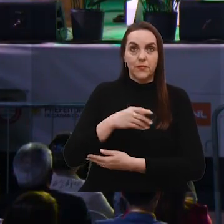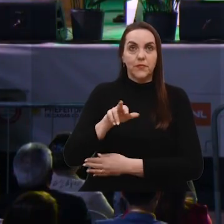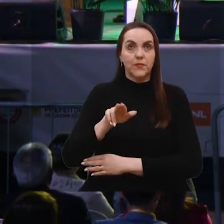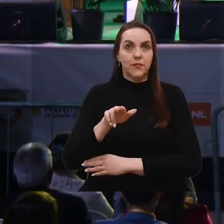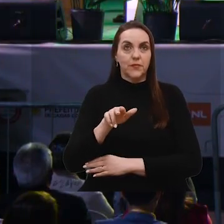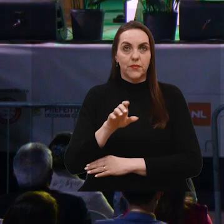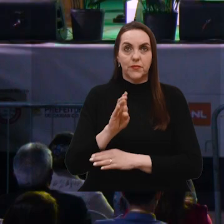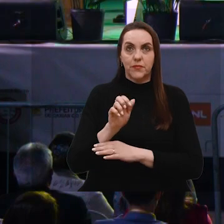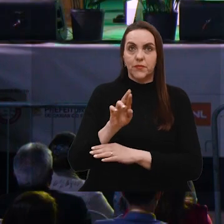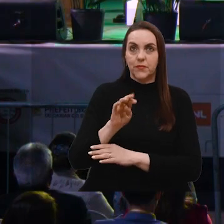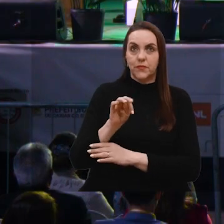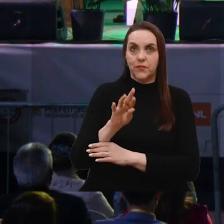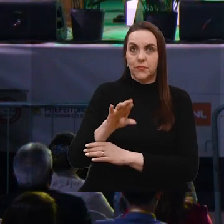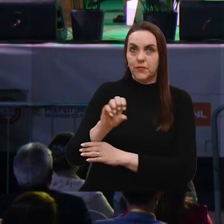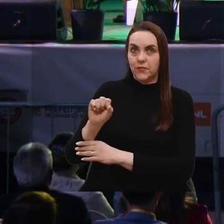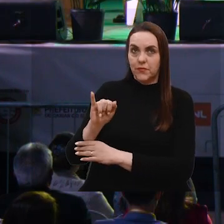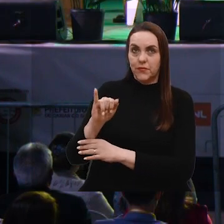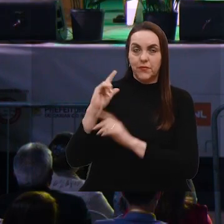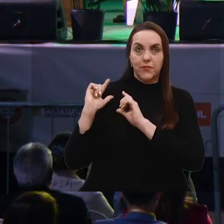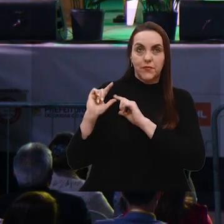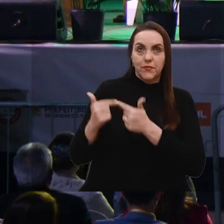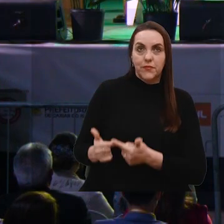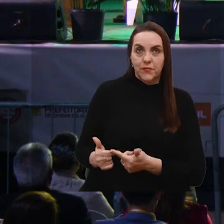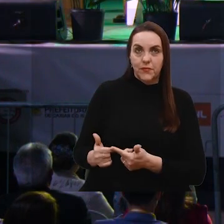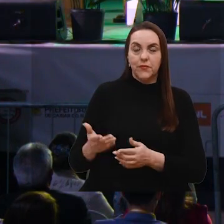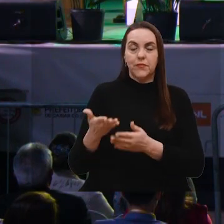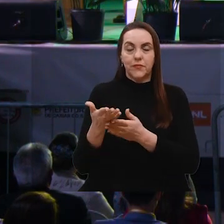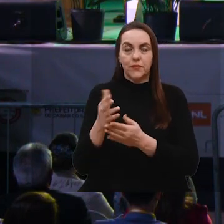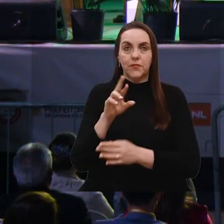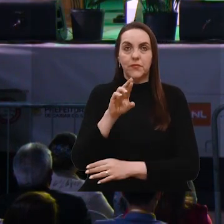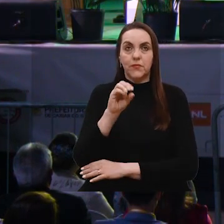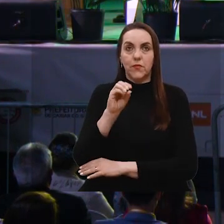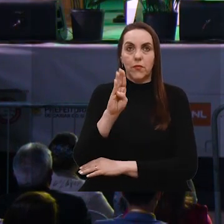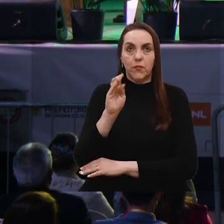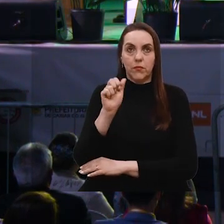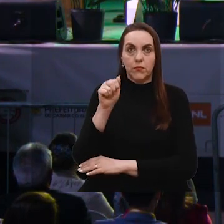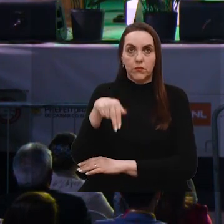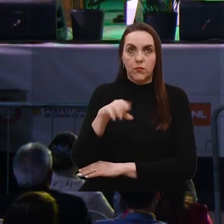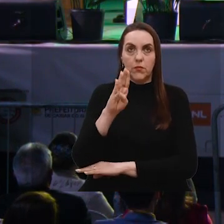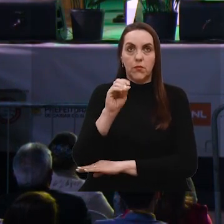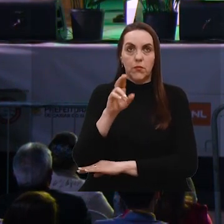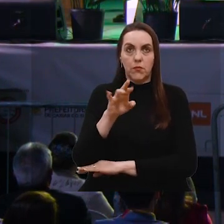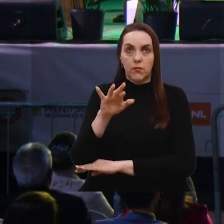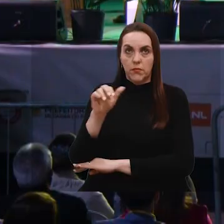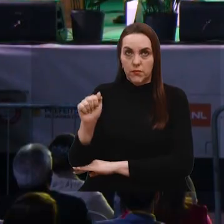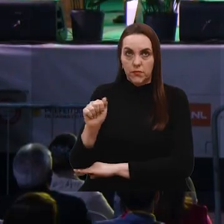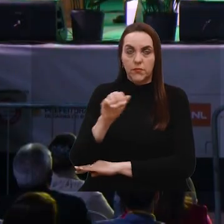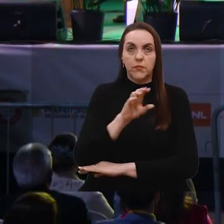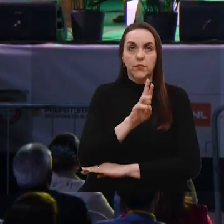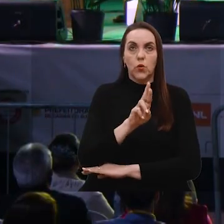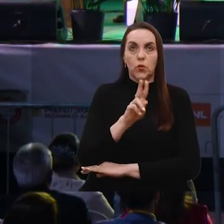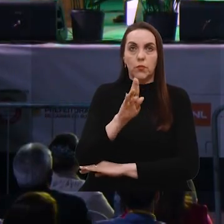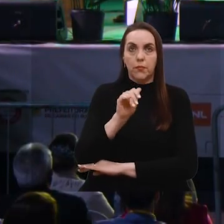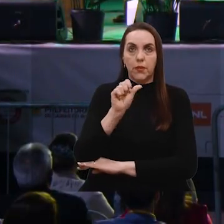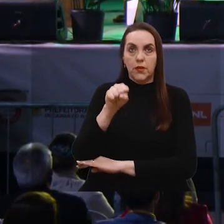da Comenda Medalha Irmãos Bertucci aos tradicionalistas Robson